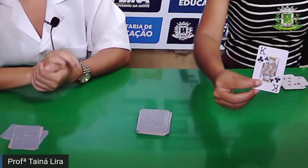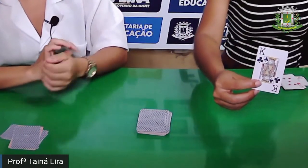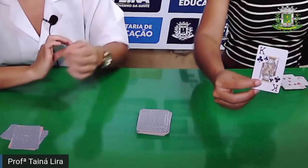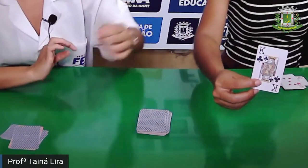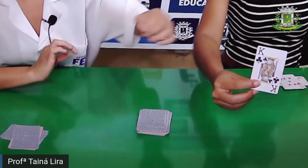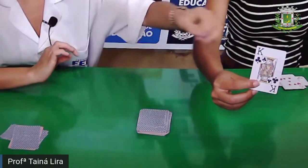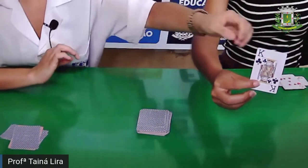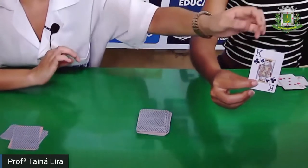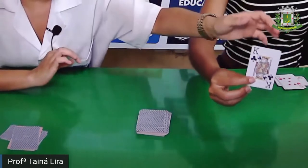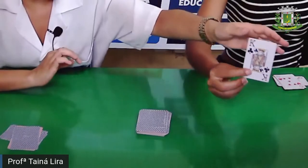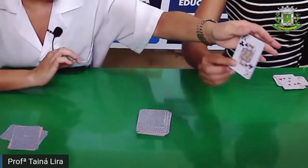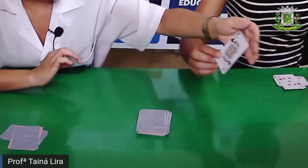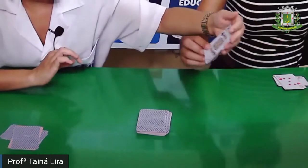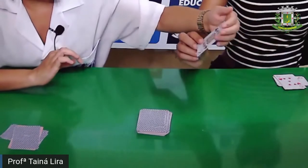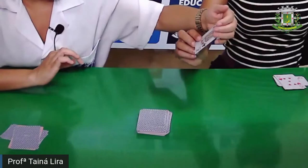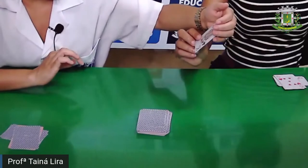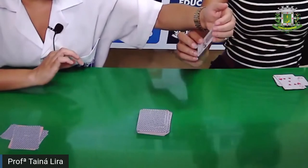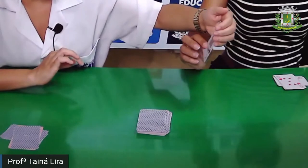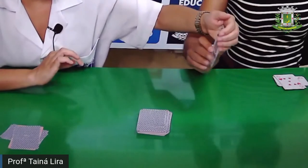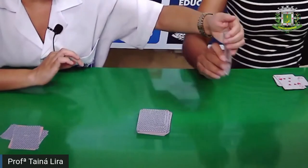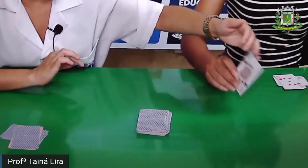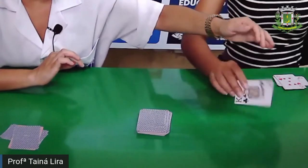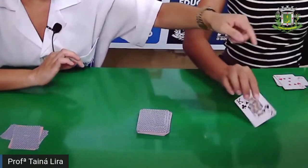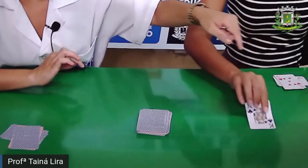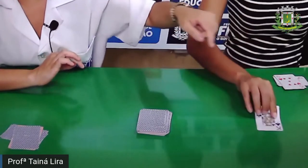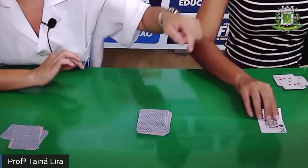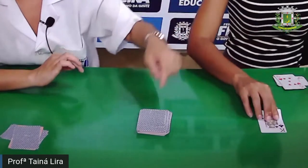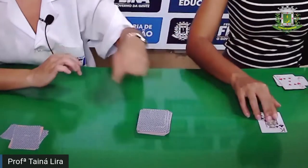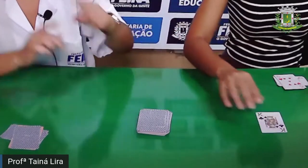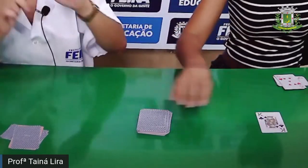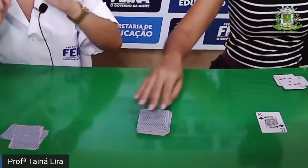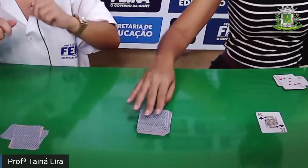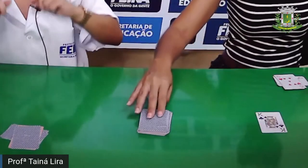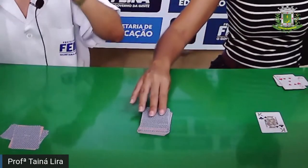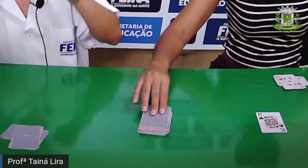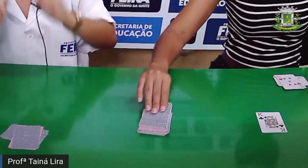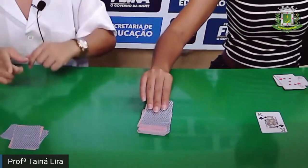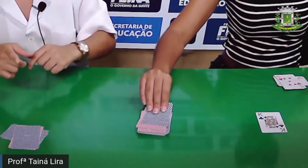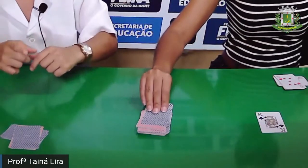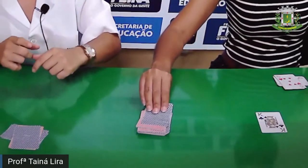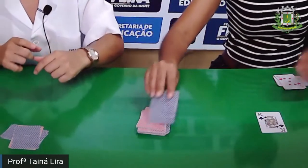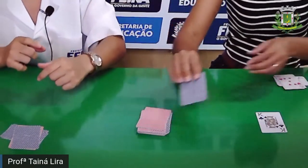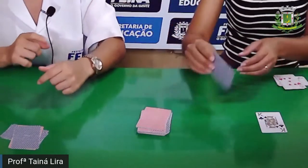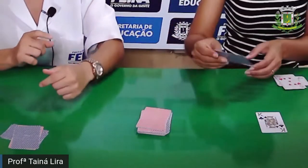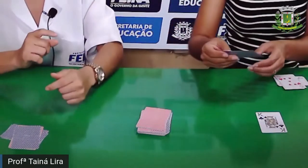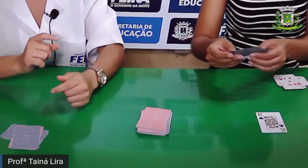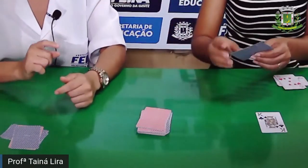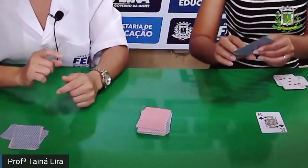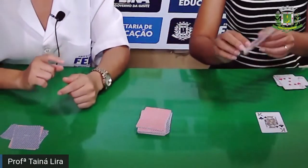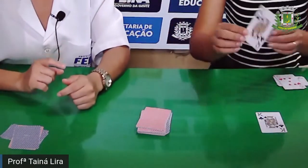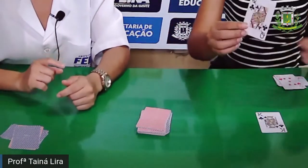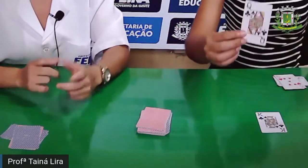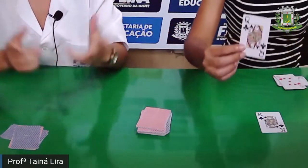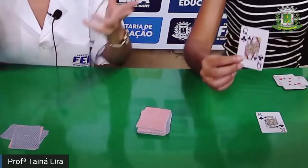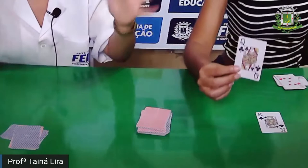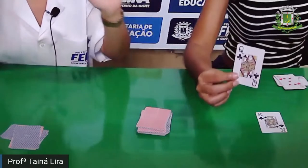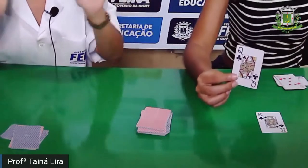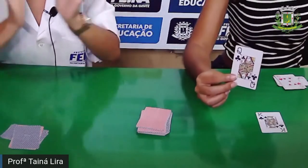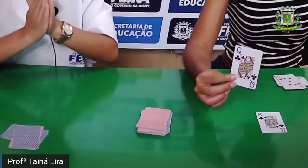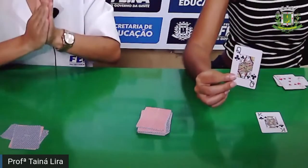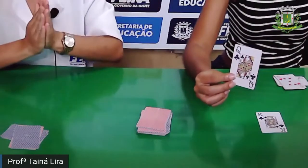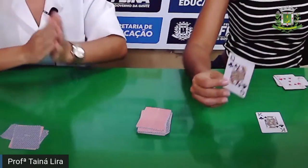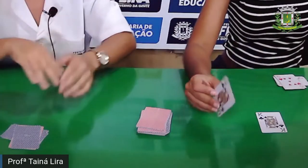Olha lá, é o rei, é o rei aqui, ó, que vale 13, tá? E ó. E